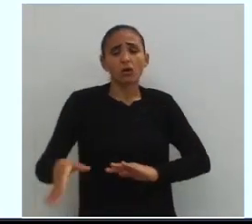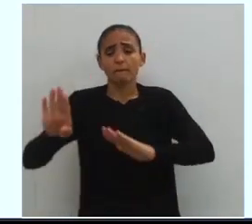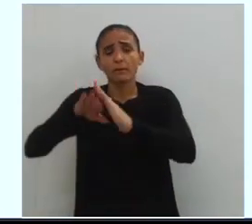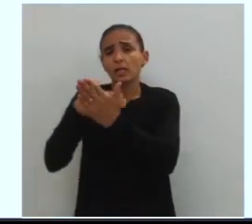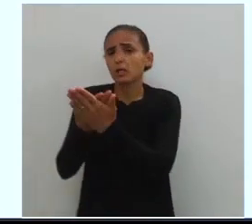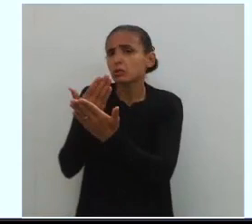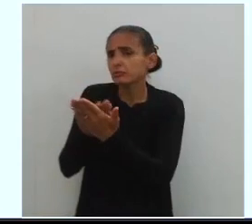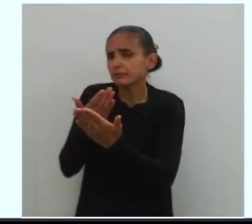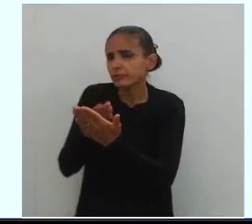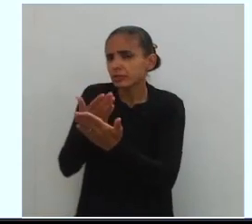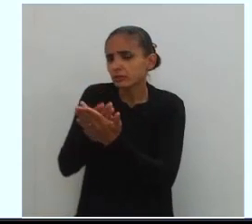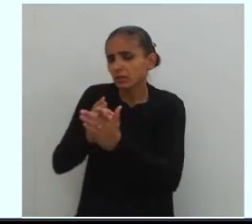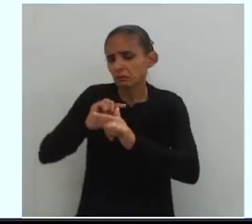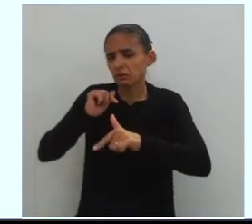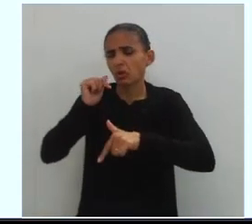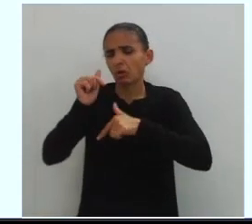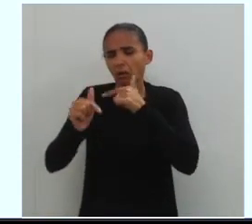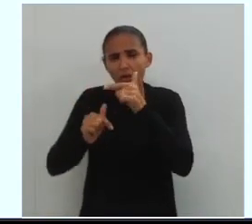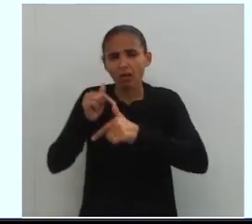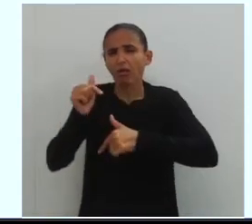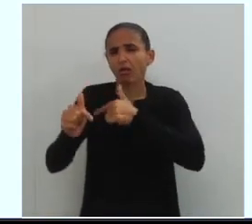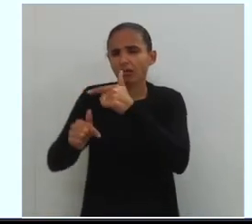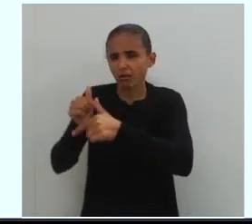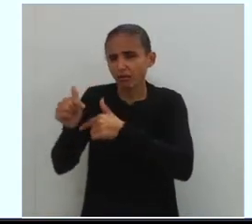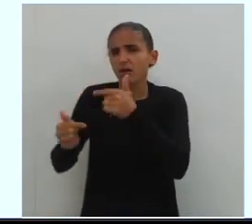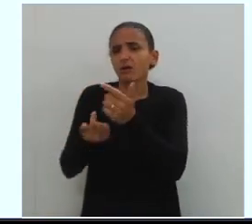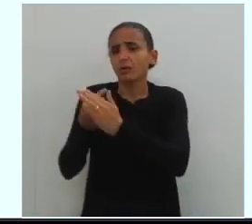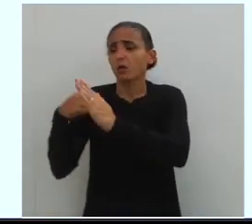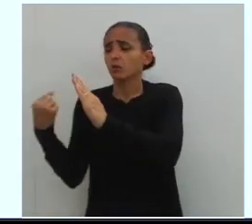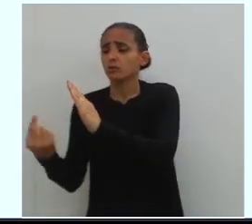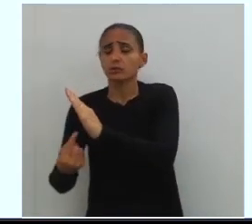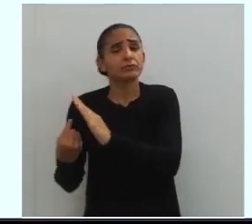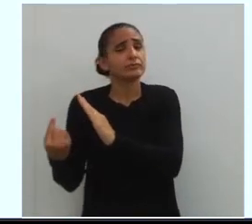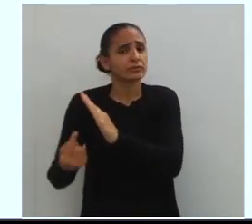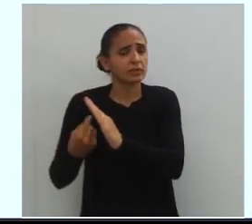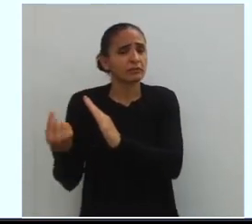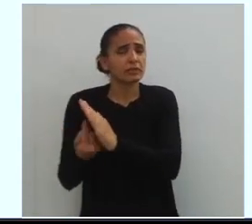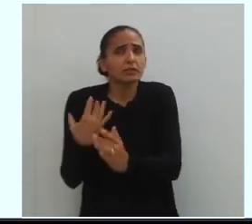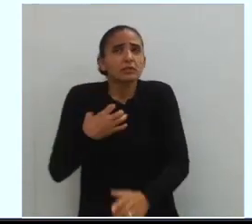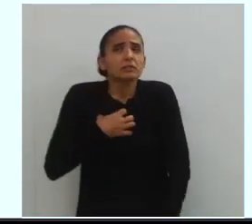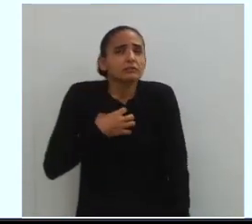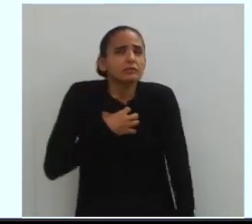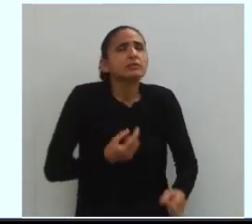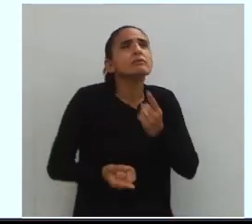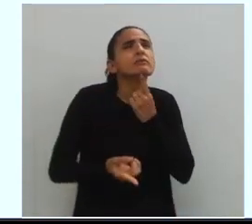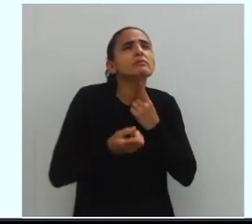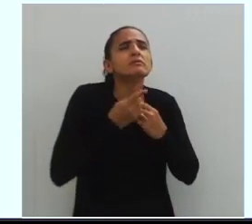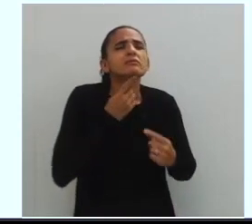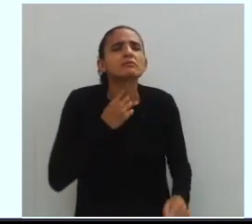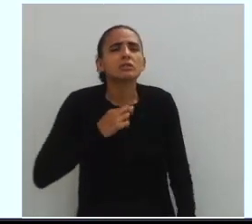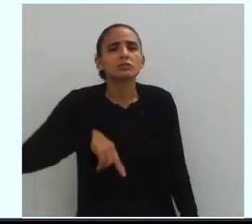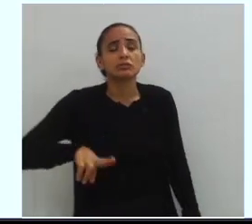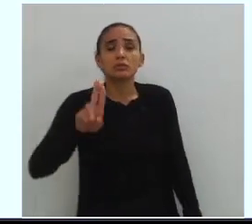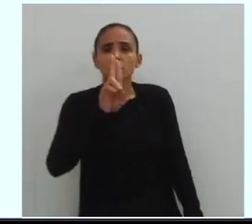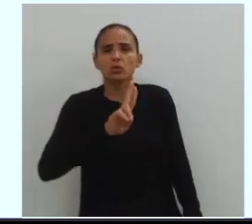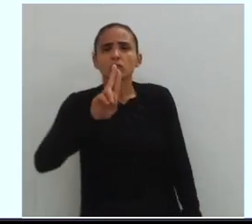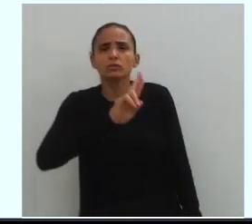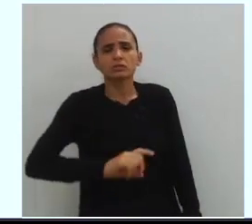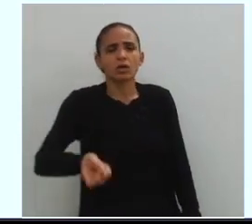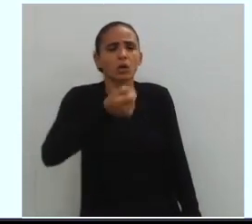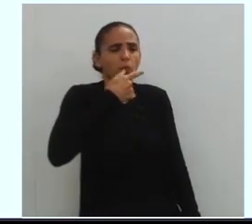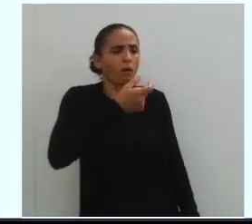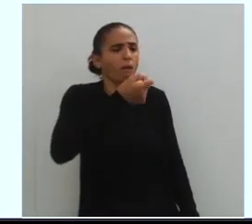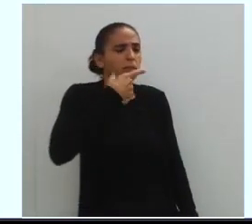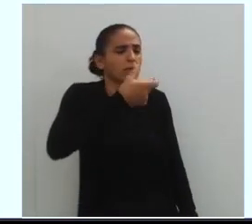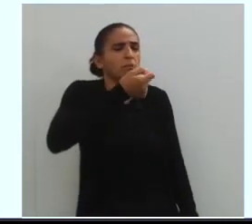caso da escola, no isolamento social. Então, não há uma área de problema que determina